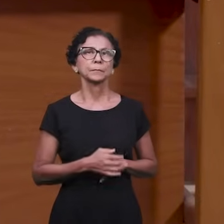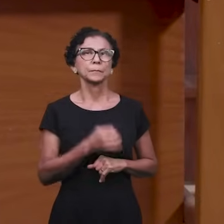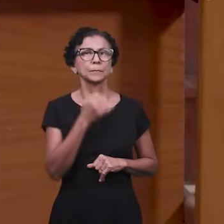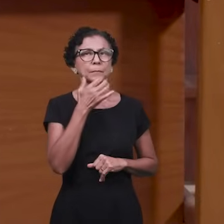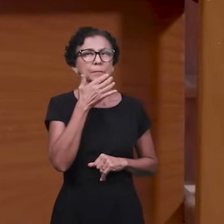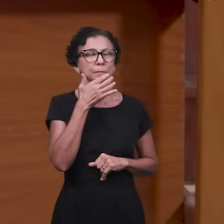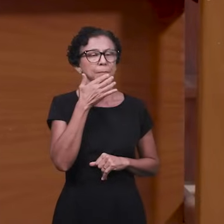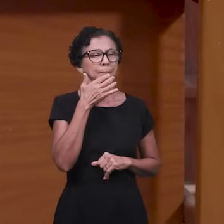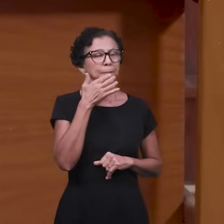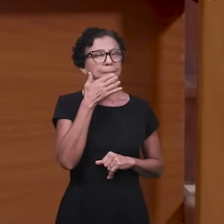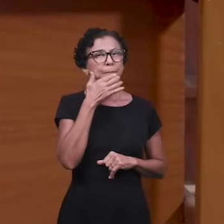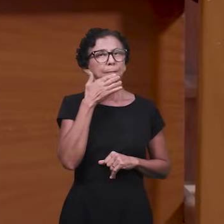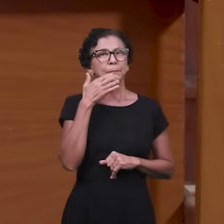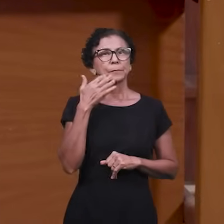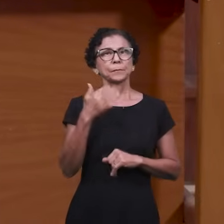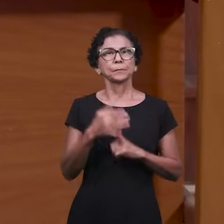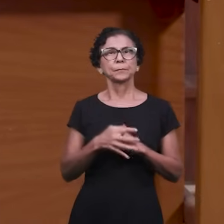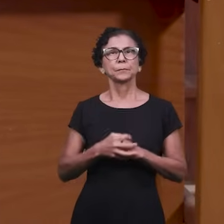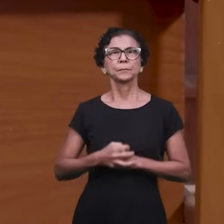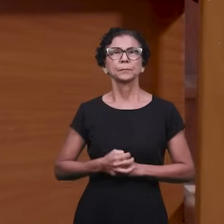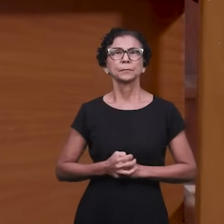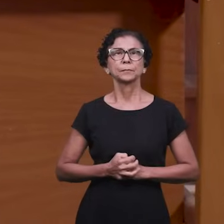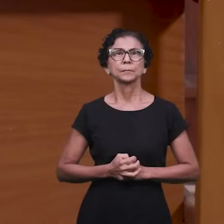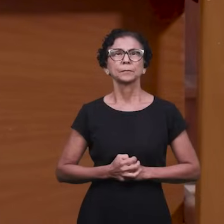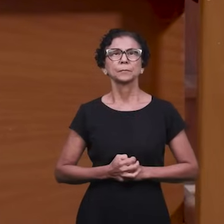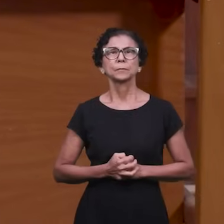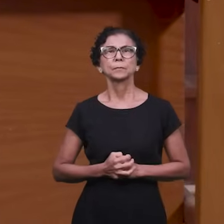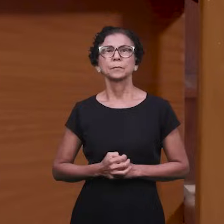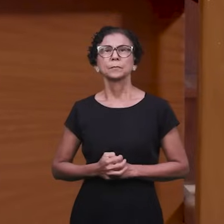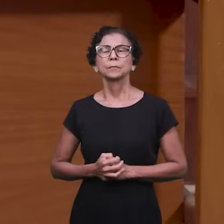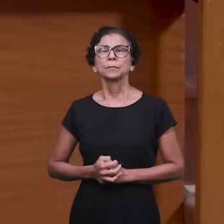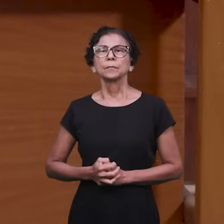Amém? Amém. Irmãos, então é importante guardar,